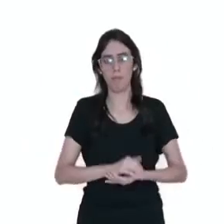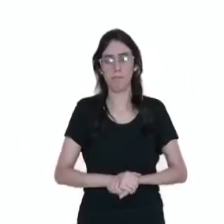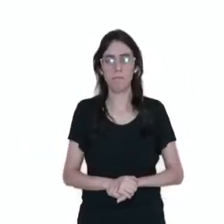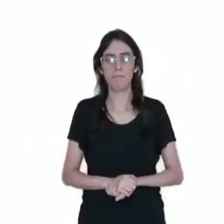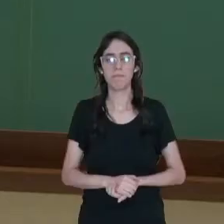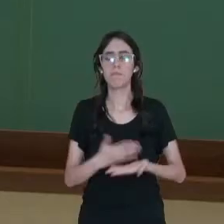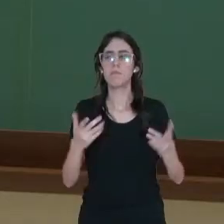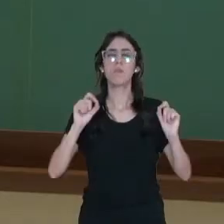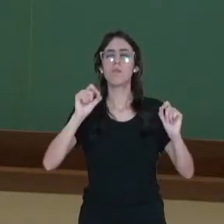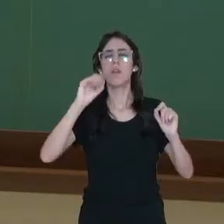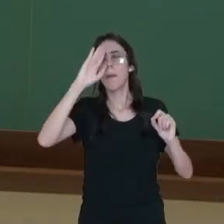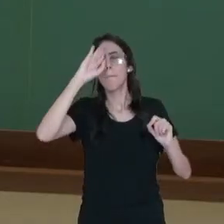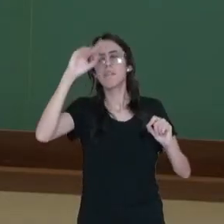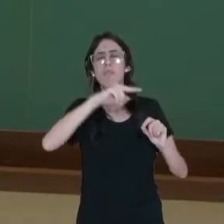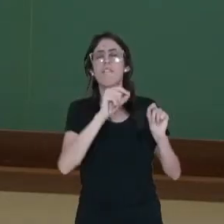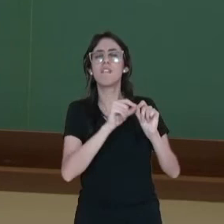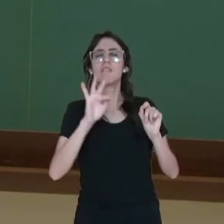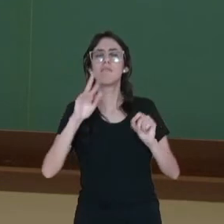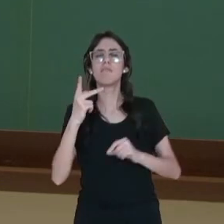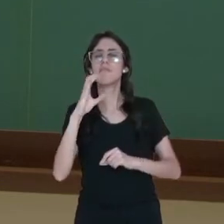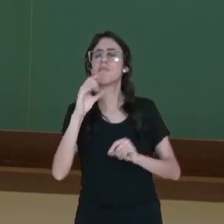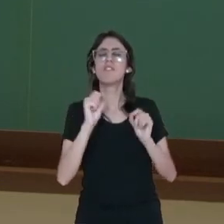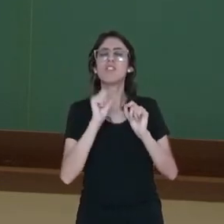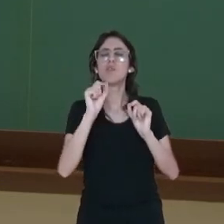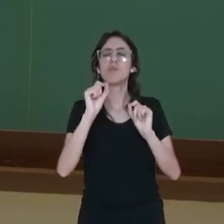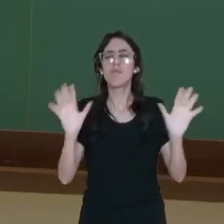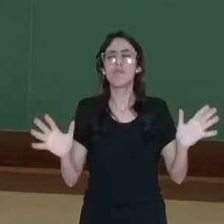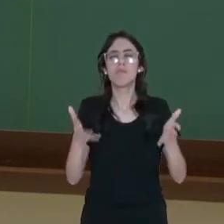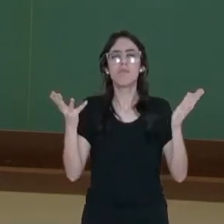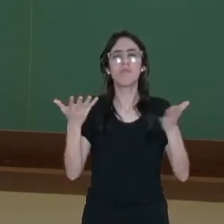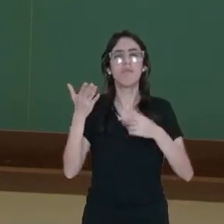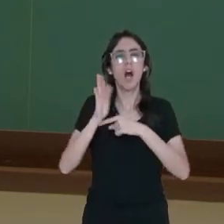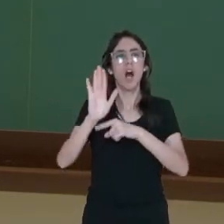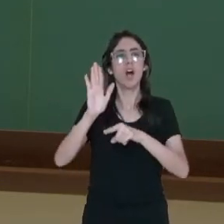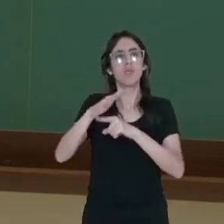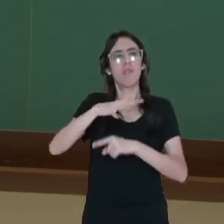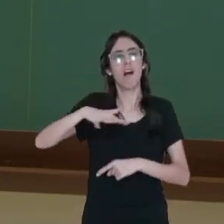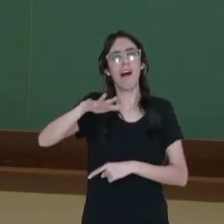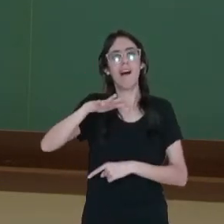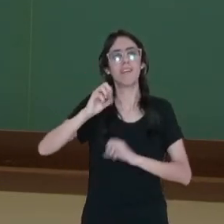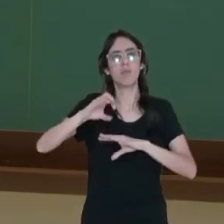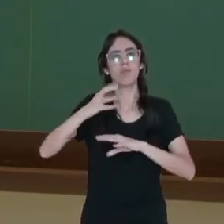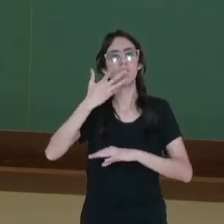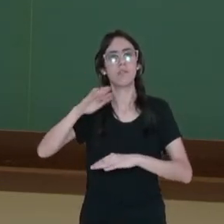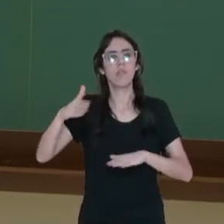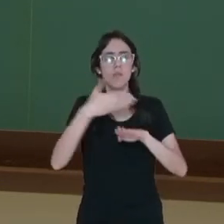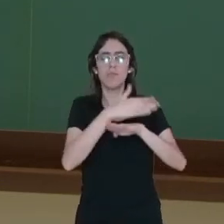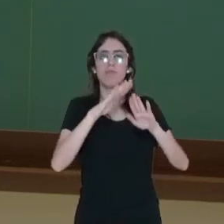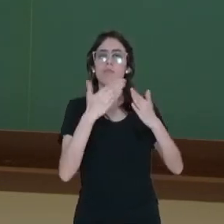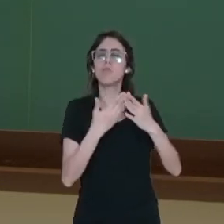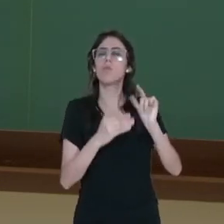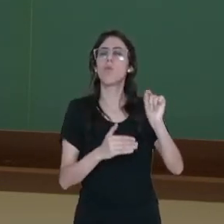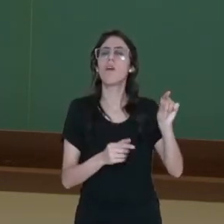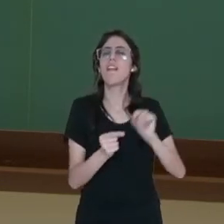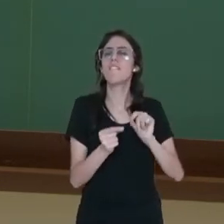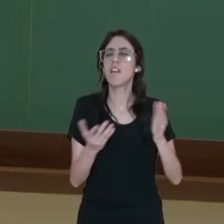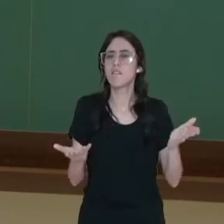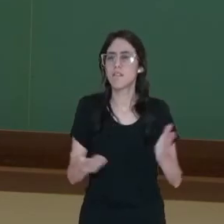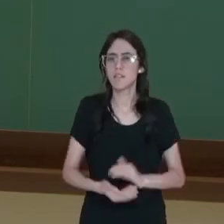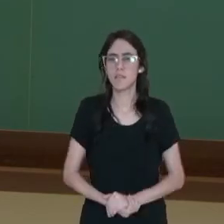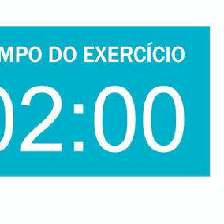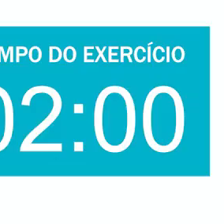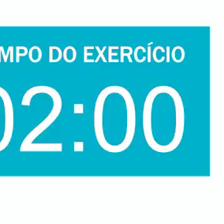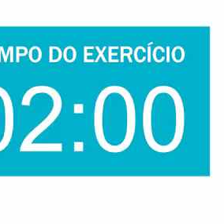as principais iniciativas do governo de Fernando Henrique Cardoso que ajudaram a aumentar o número de crianças na escola?